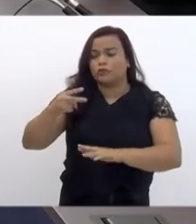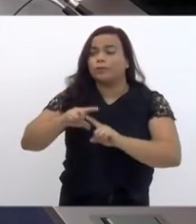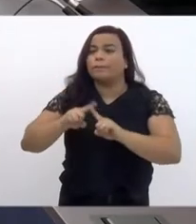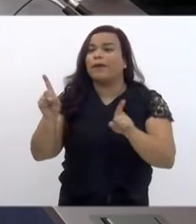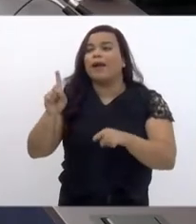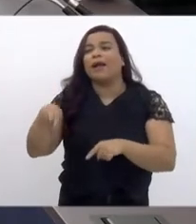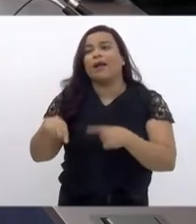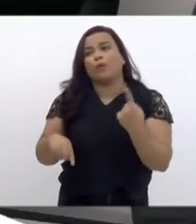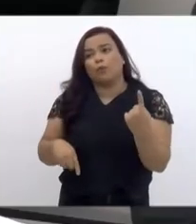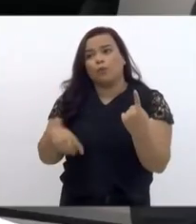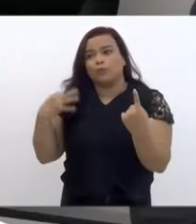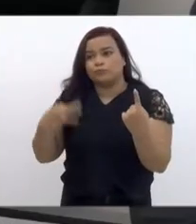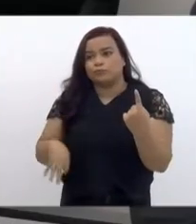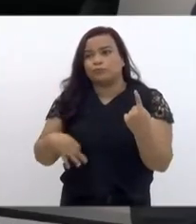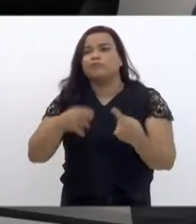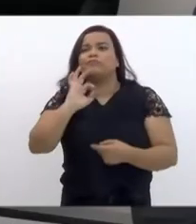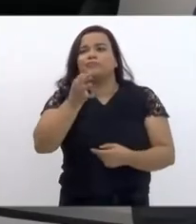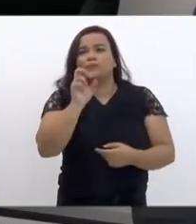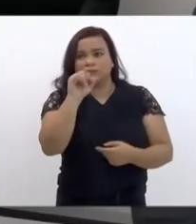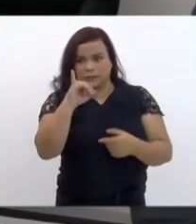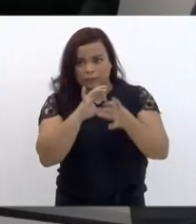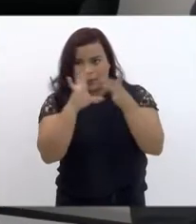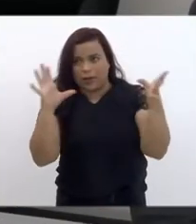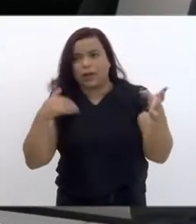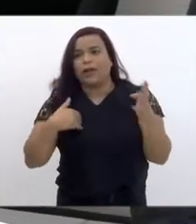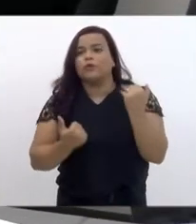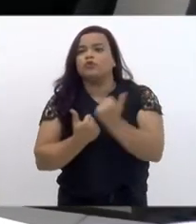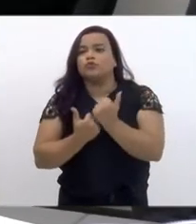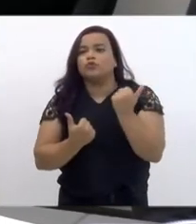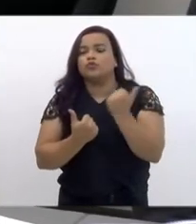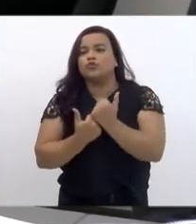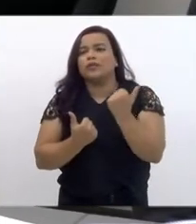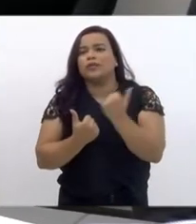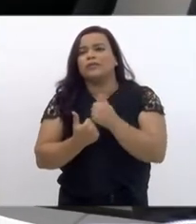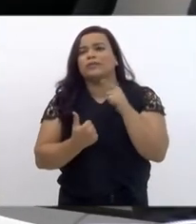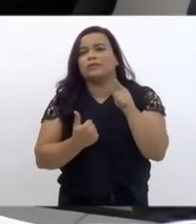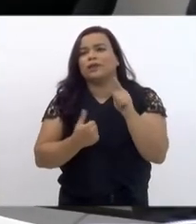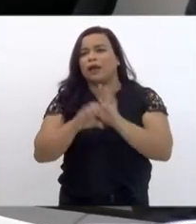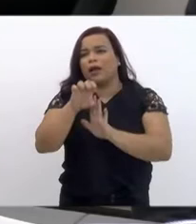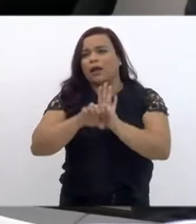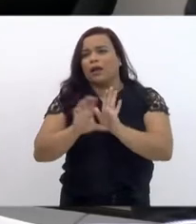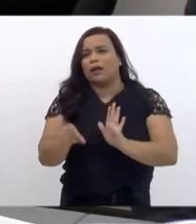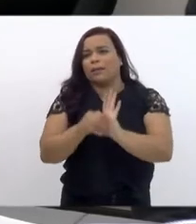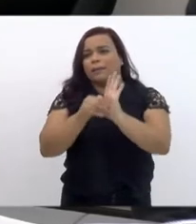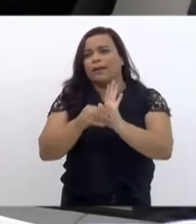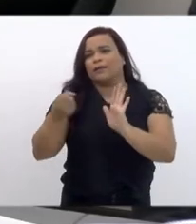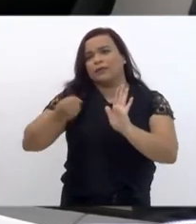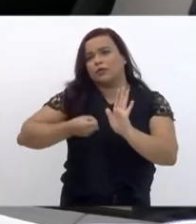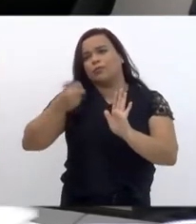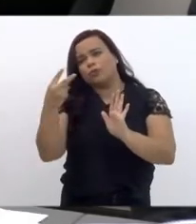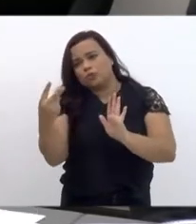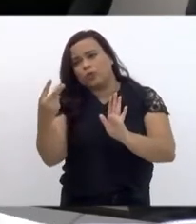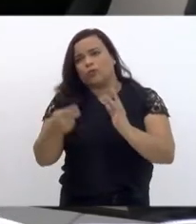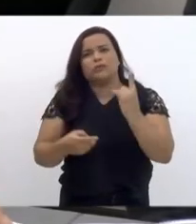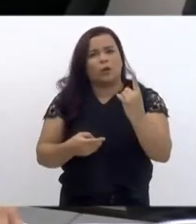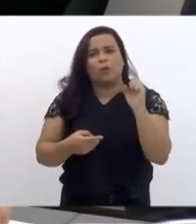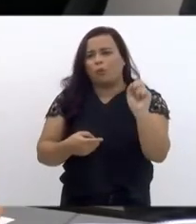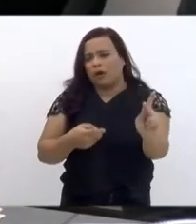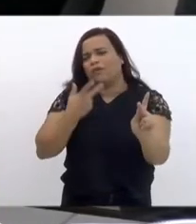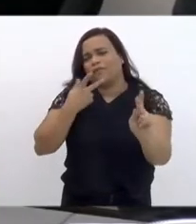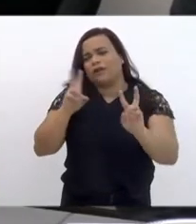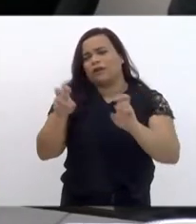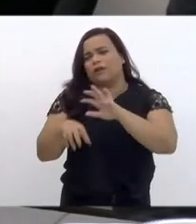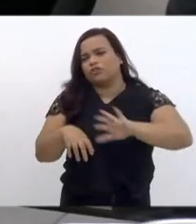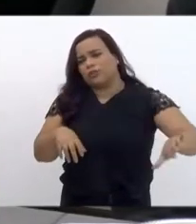eu ia até sustentar, de fato, aqui a defesa da emenda modificativa número 2. A número 1, tudo bem, vá lá a rejeição, mas a